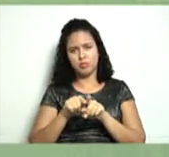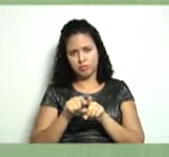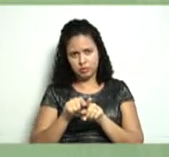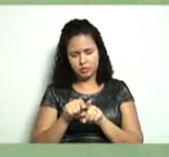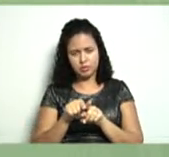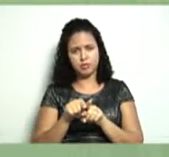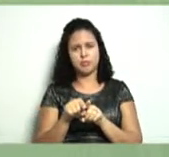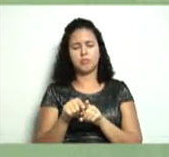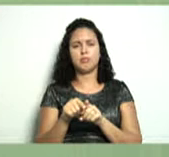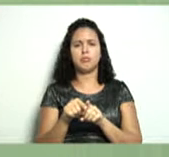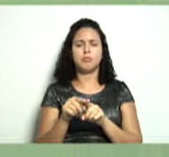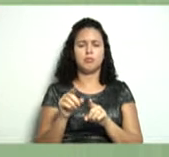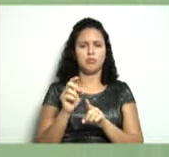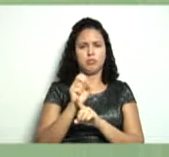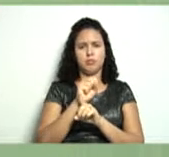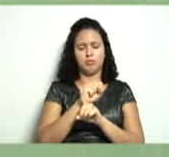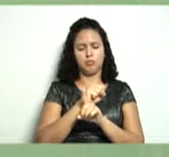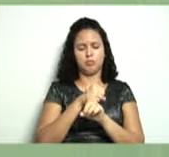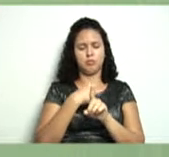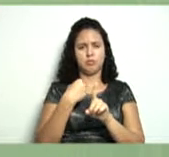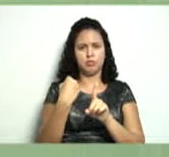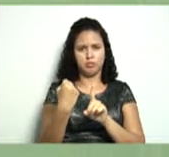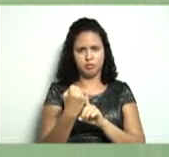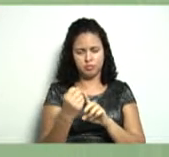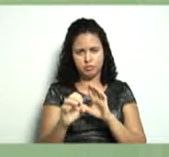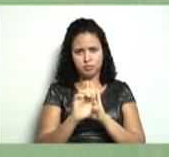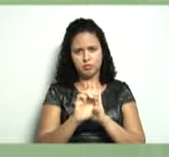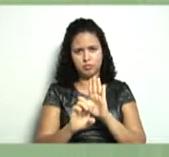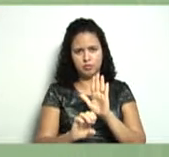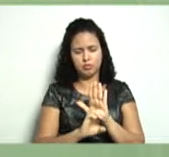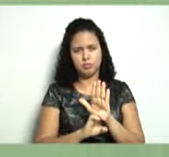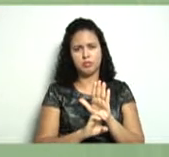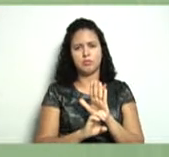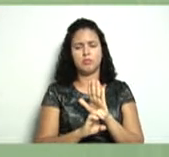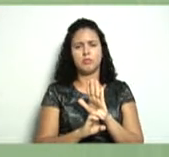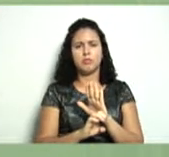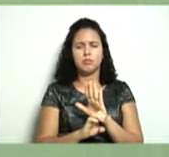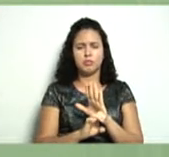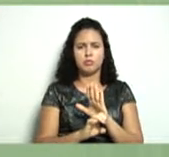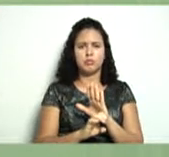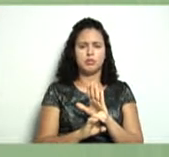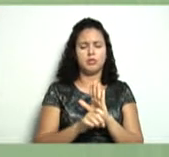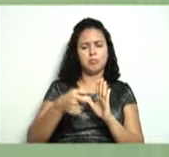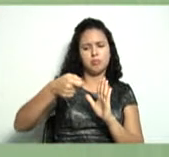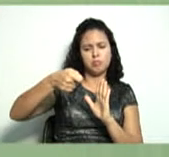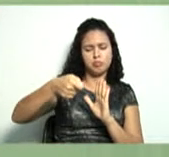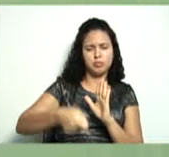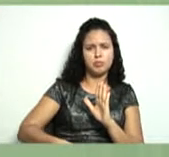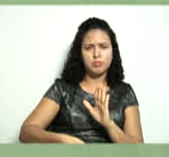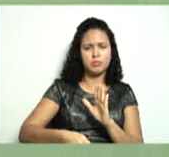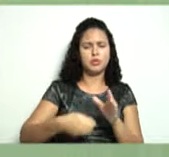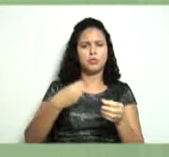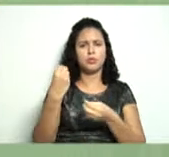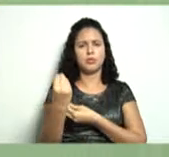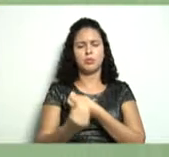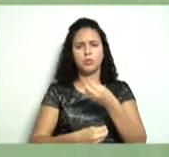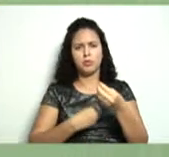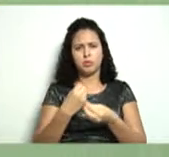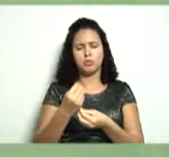de contrato chamado Estatuto Social, ele vai disciplinar como será